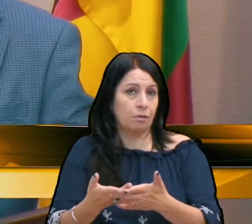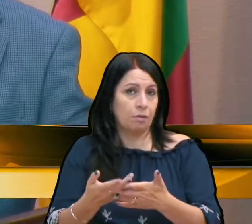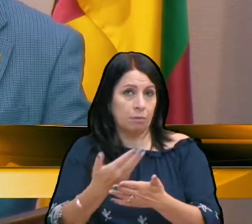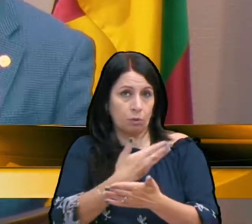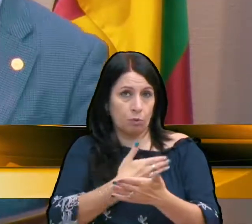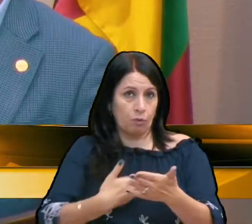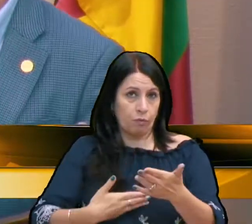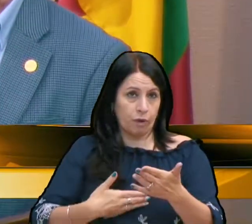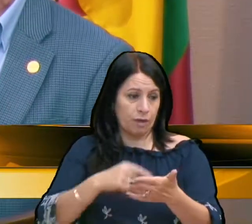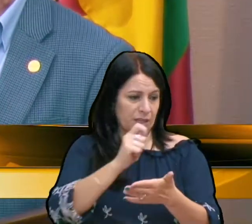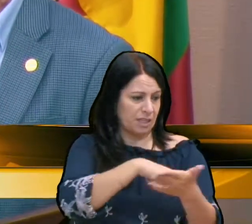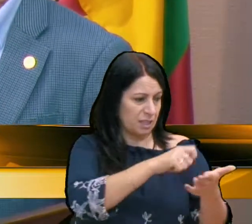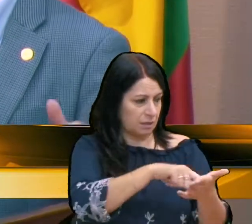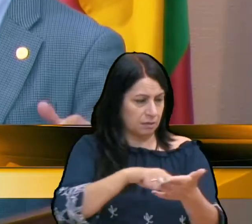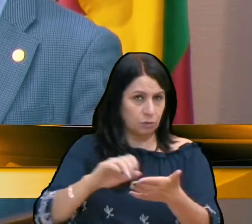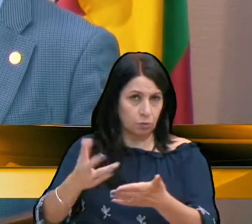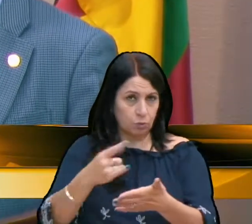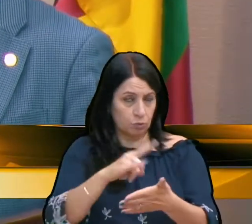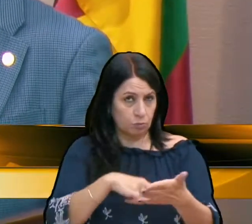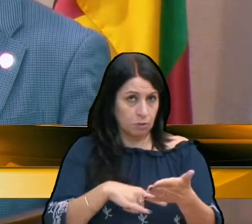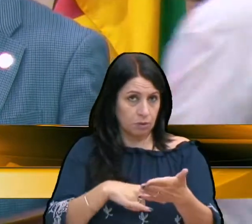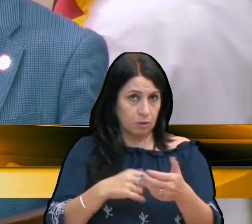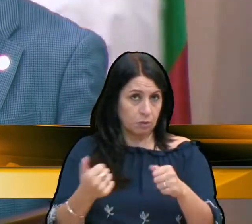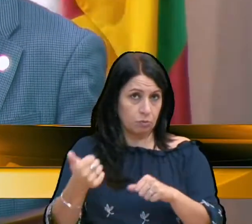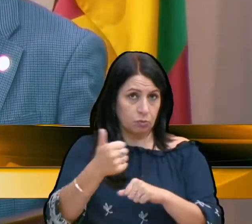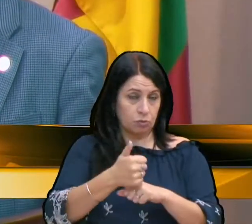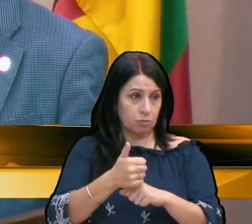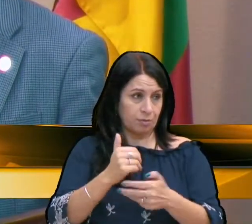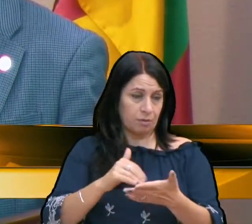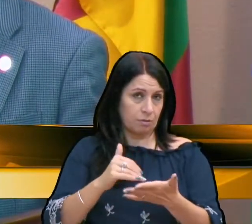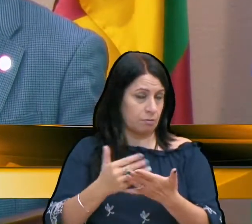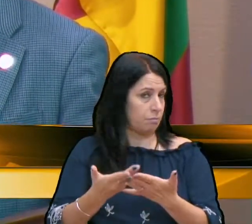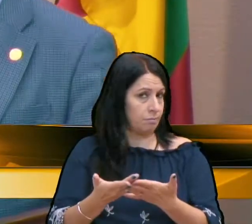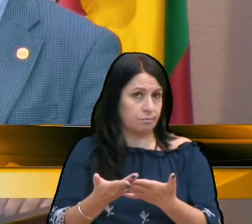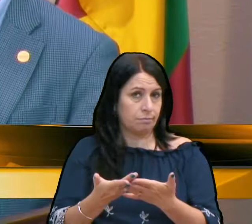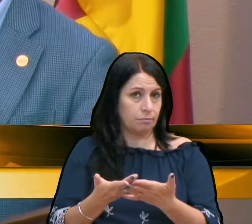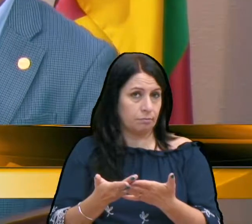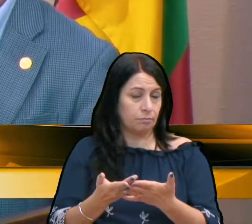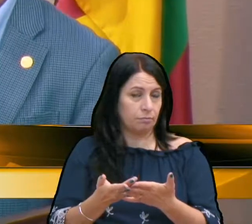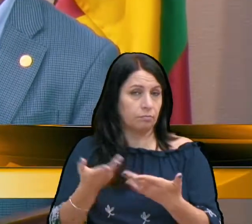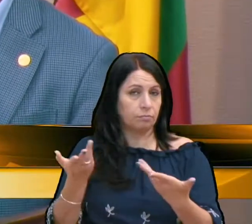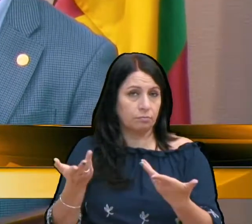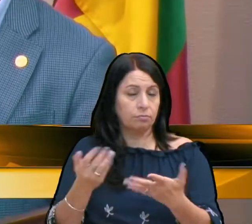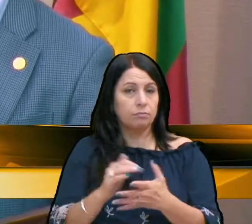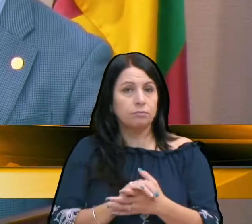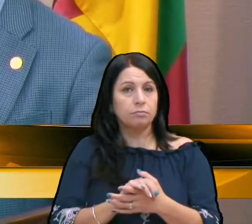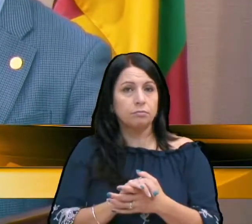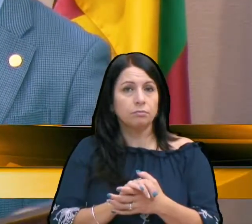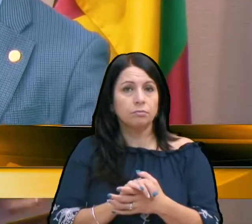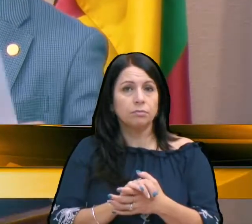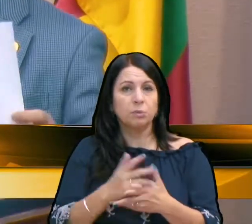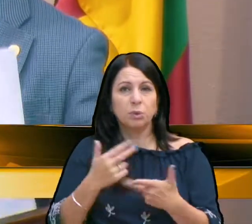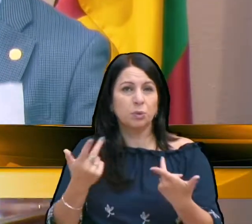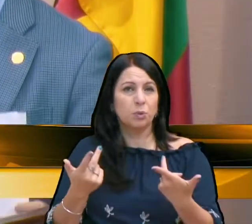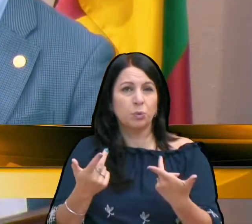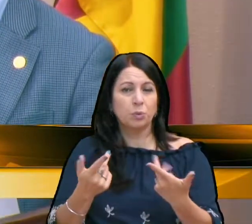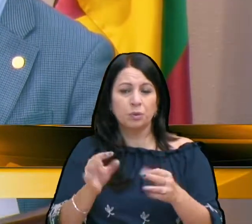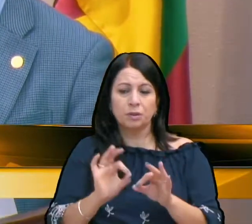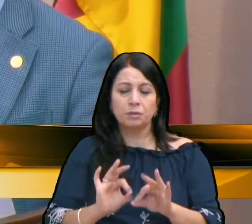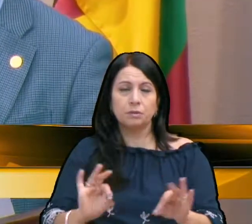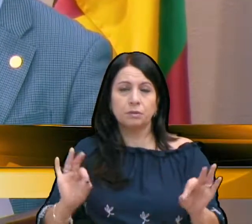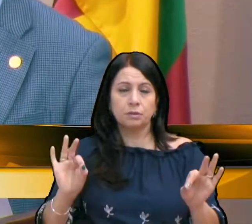governador tem que ficar assinando todos os documentos no lugar dos seus secretários? Então é uma coisa absolutamente tão